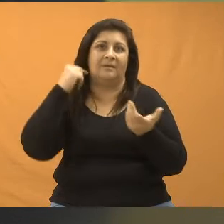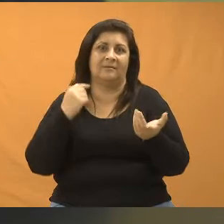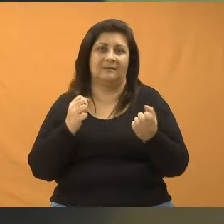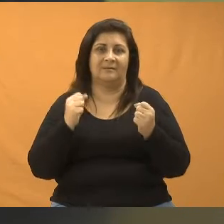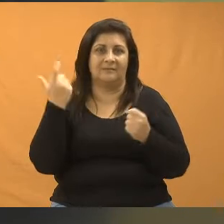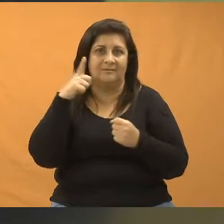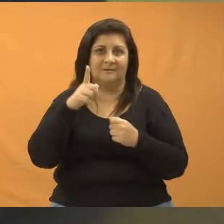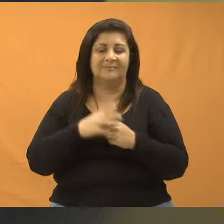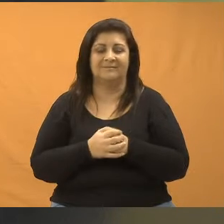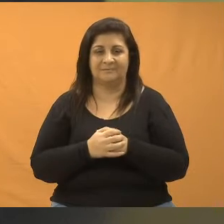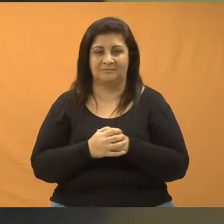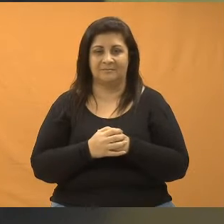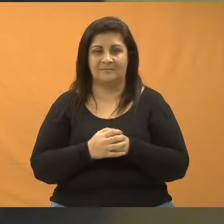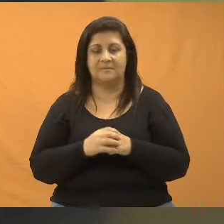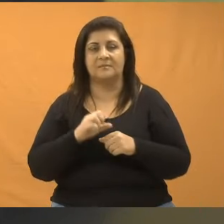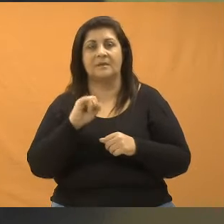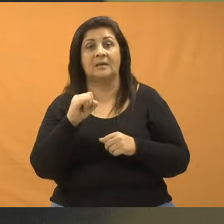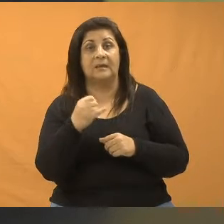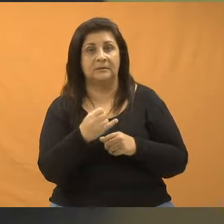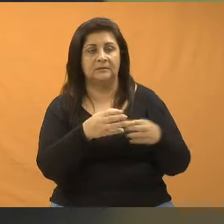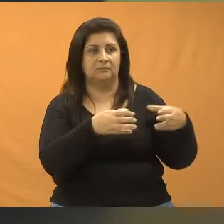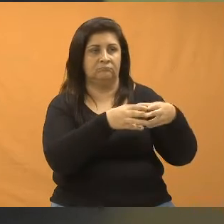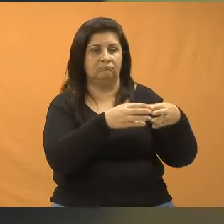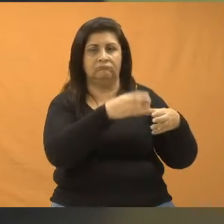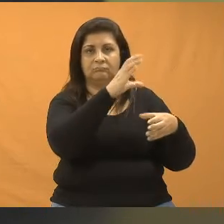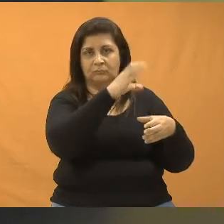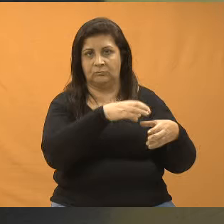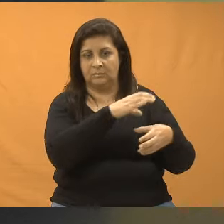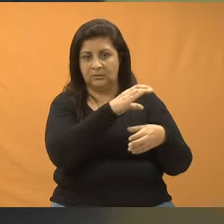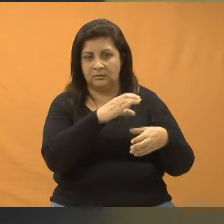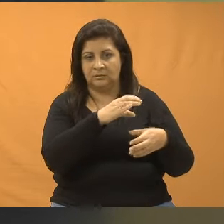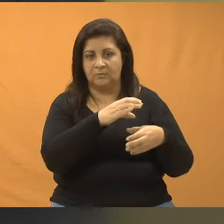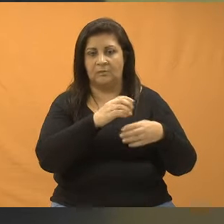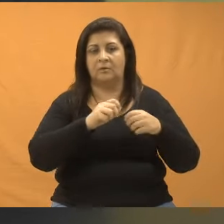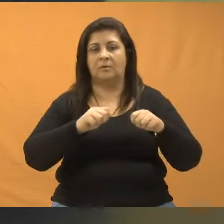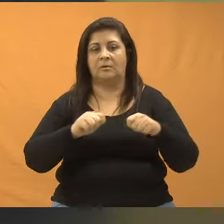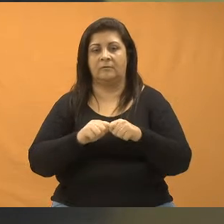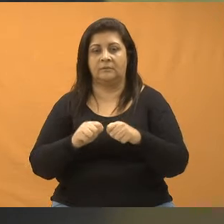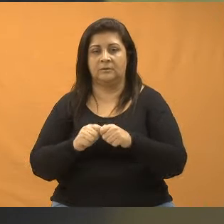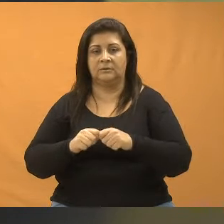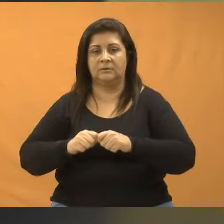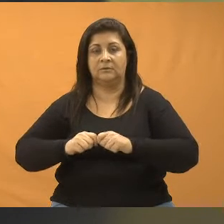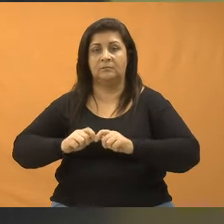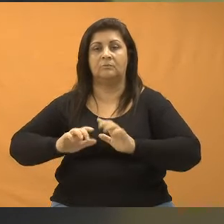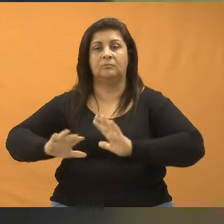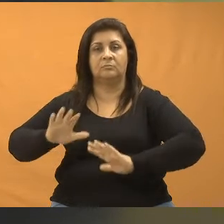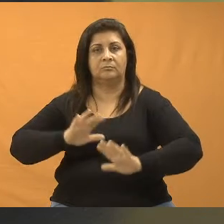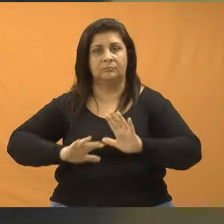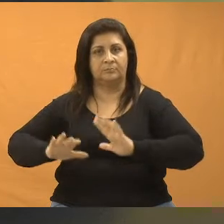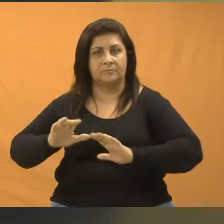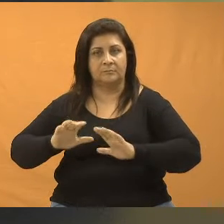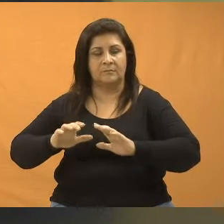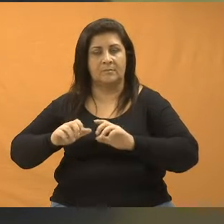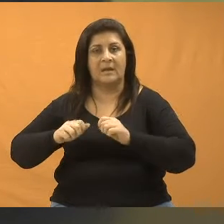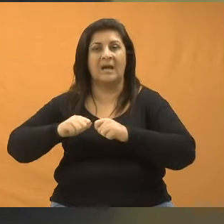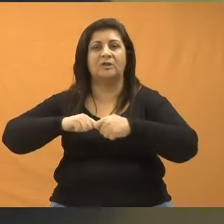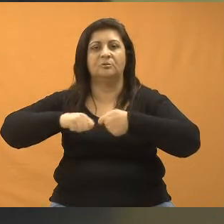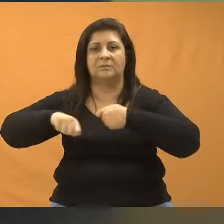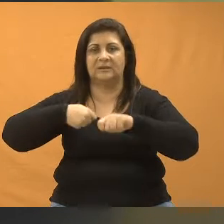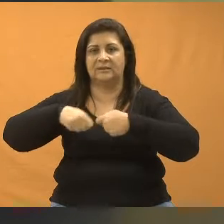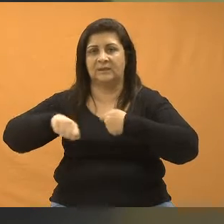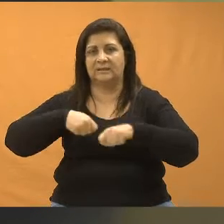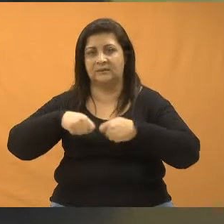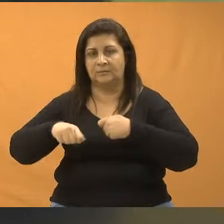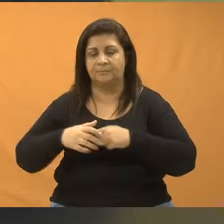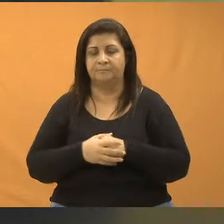qualquer arranjo institucional que a Irmandade venha a ter para fazer a gestão da Santa Casa, ela vai ter que utilizar o